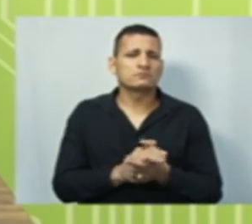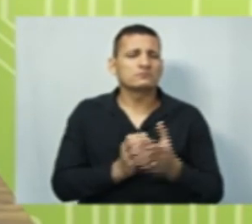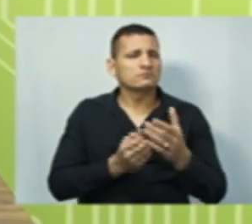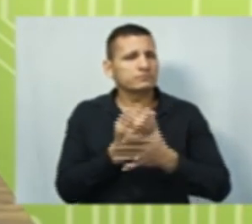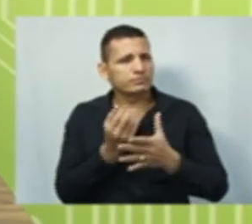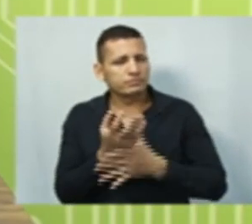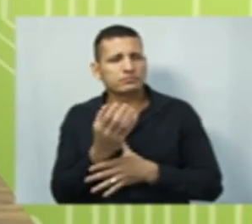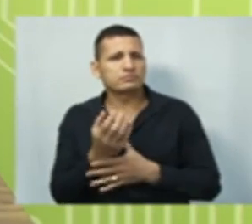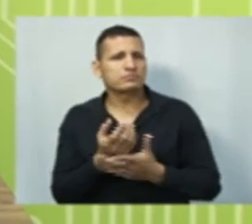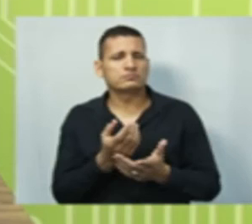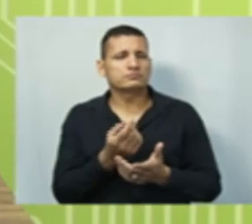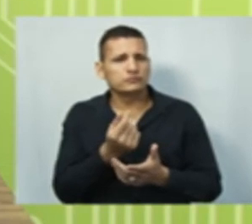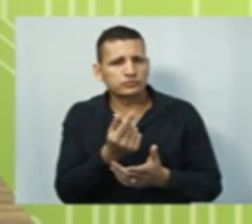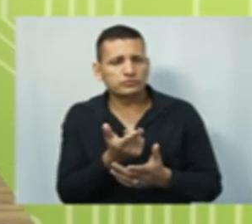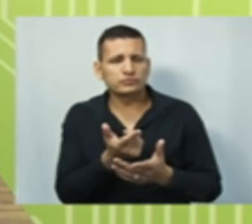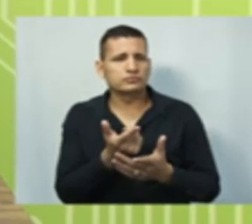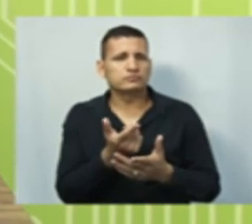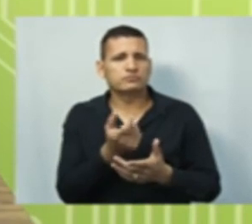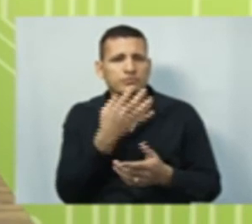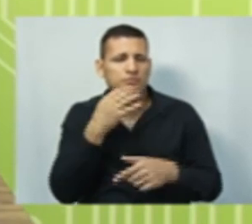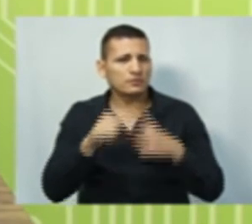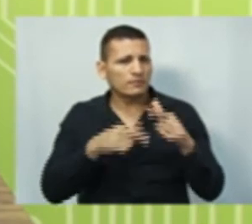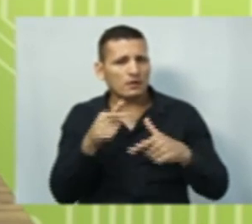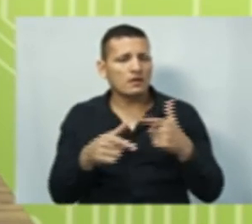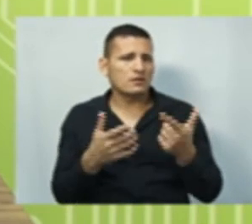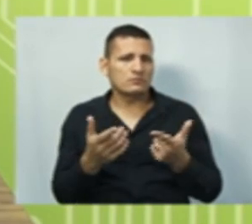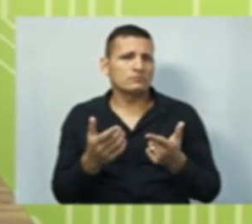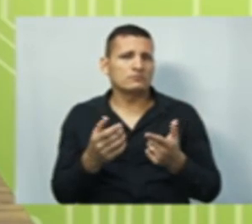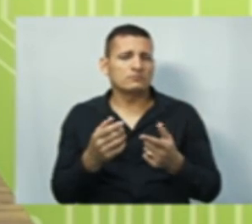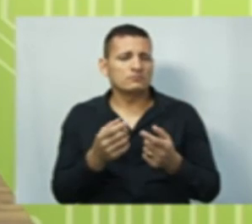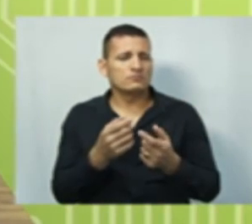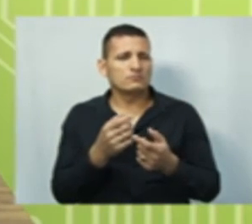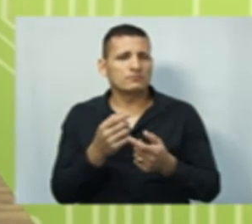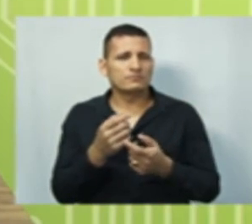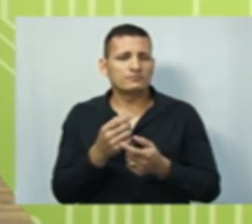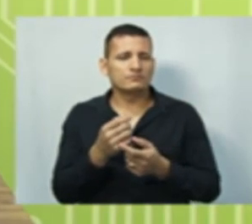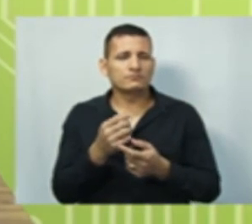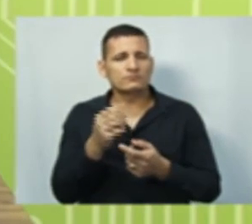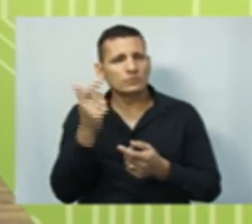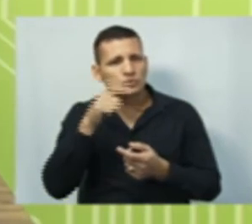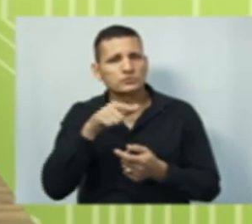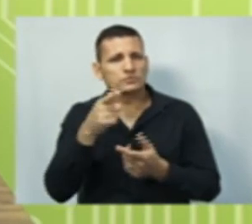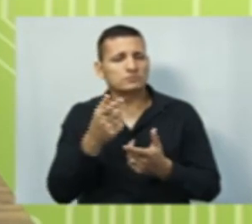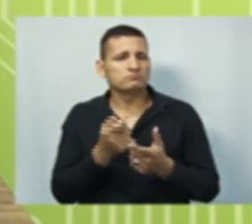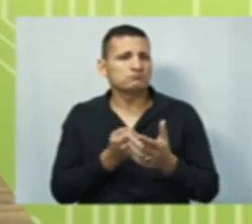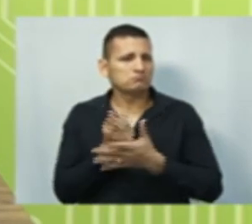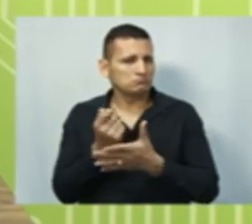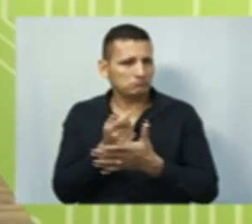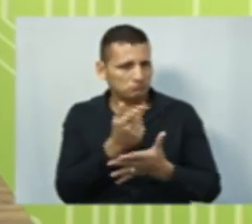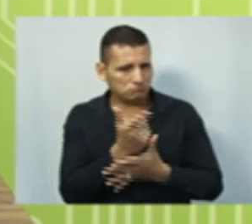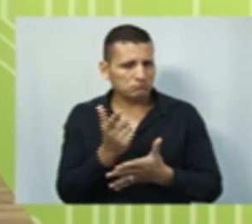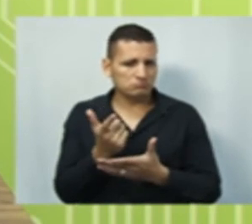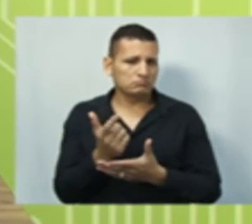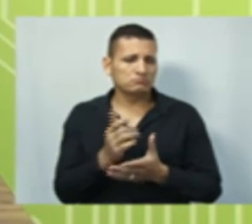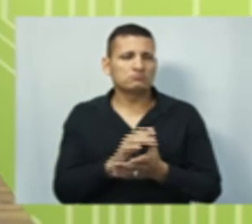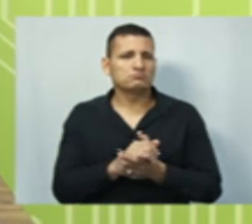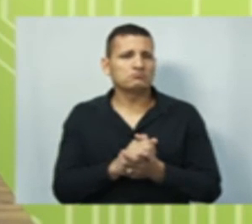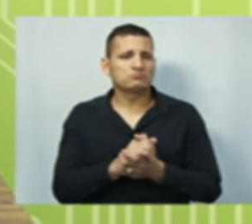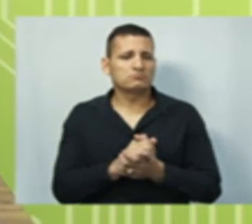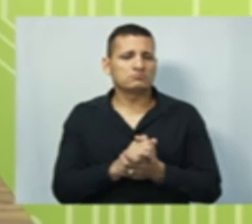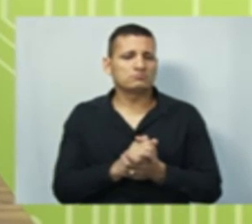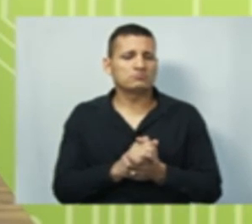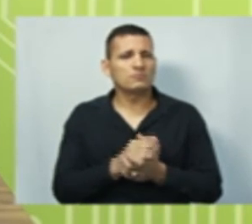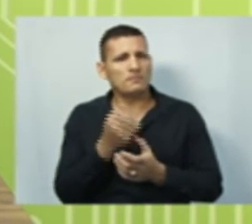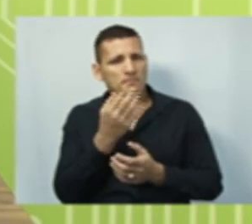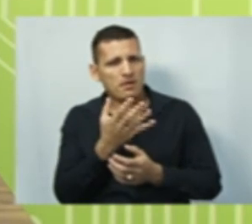bom emprego, uma boa posição no mercado de trabalho, de conseguir realmente consumir bens de produção, tanto